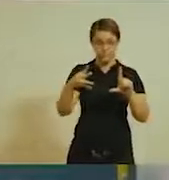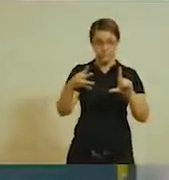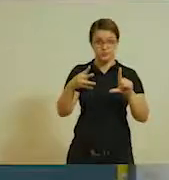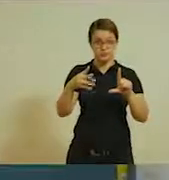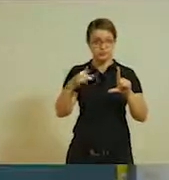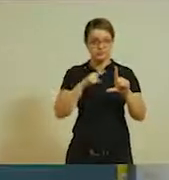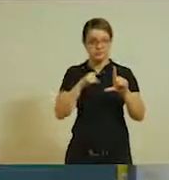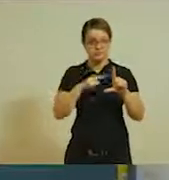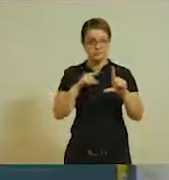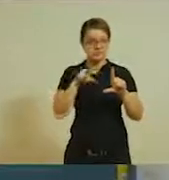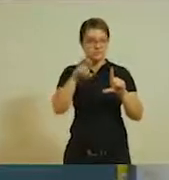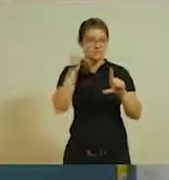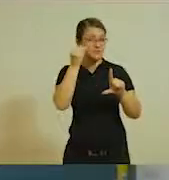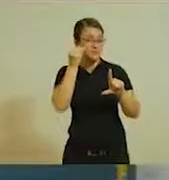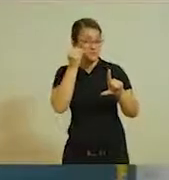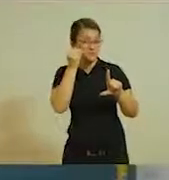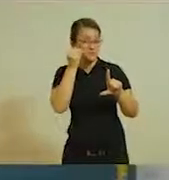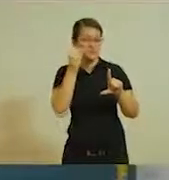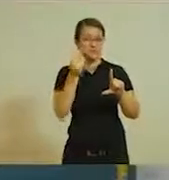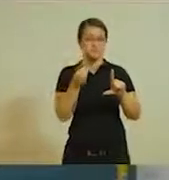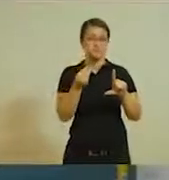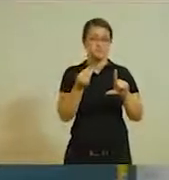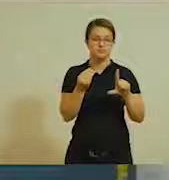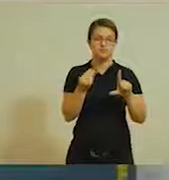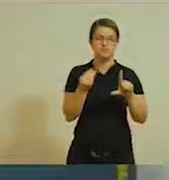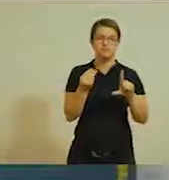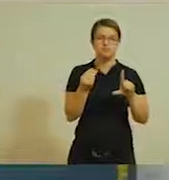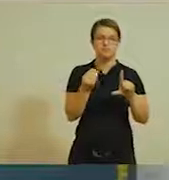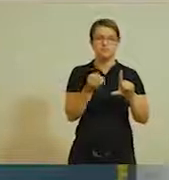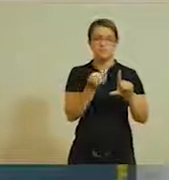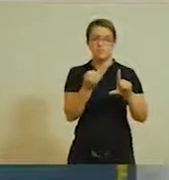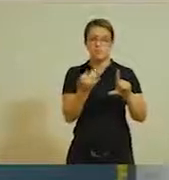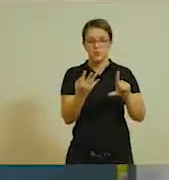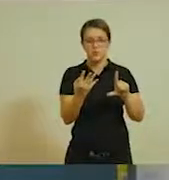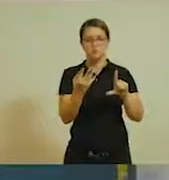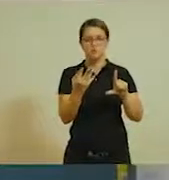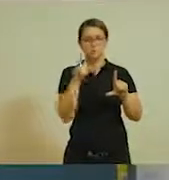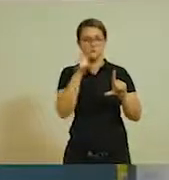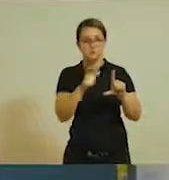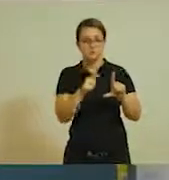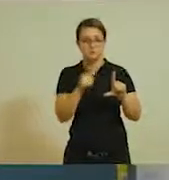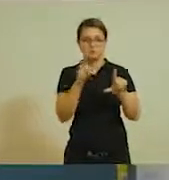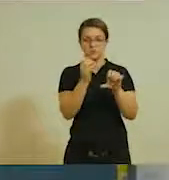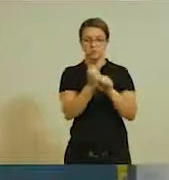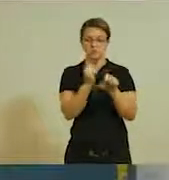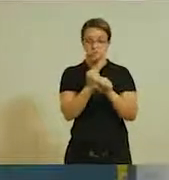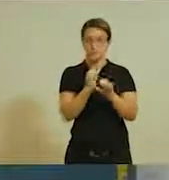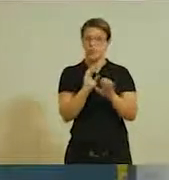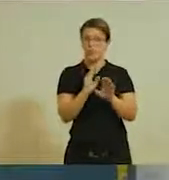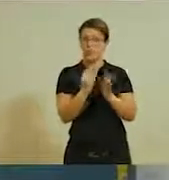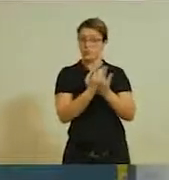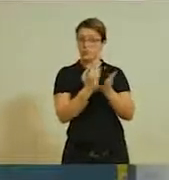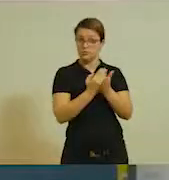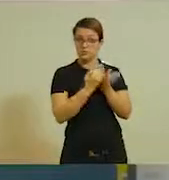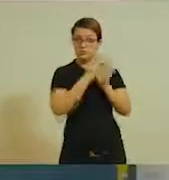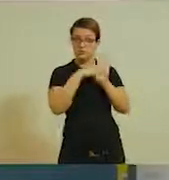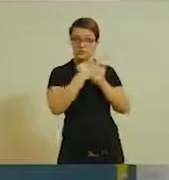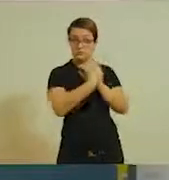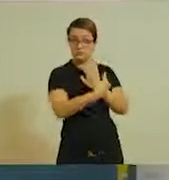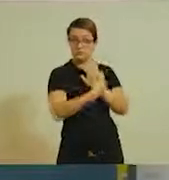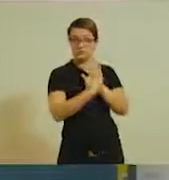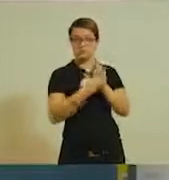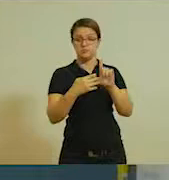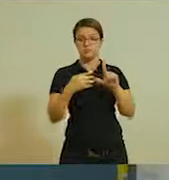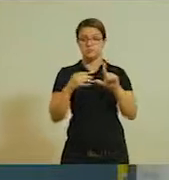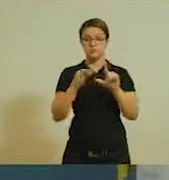máximo 5 em cada jogada, tá bom? O registro dos pontos e o total de rodada. No caderno que eu fiz, eu